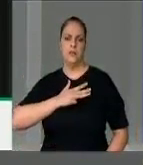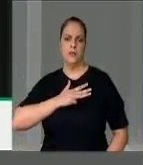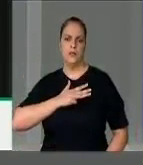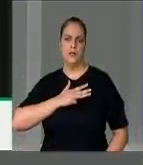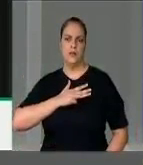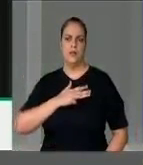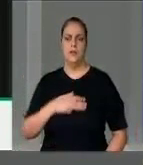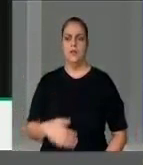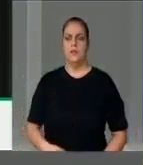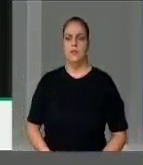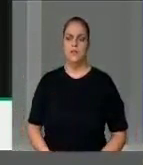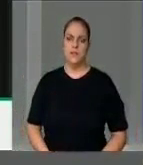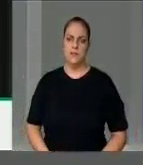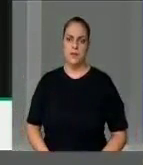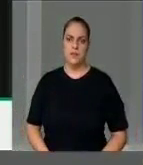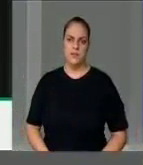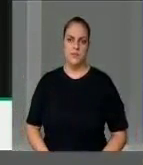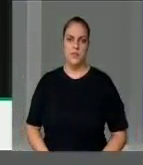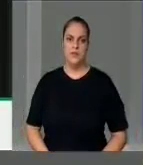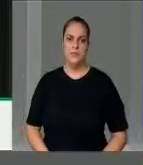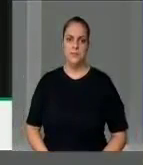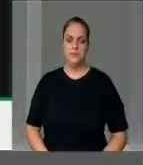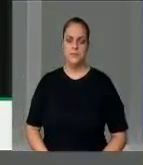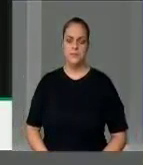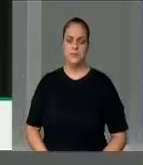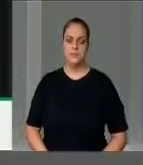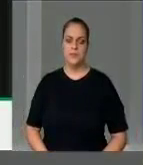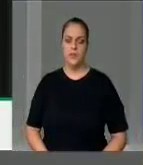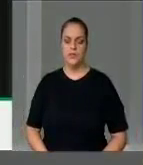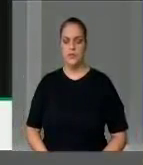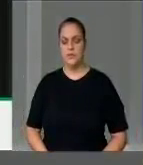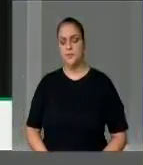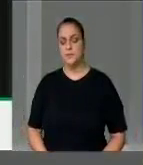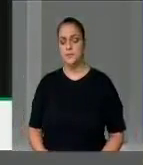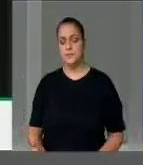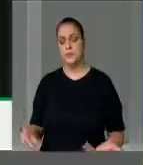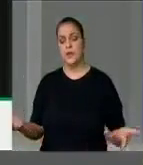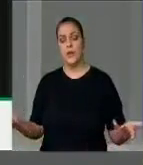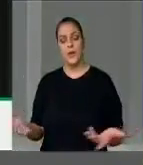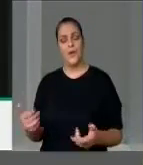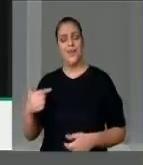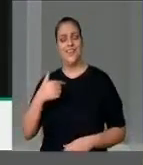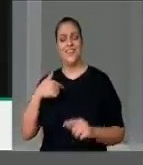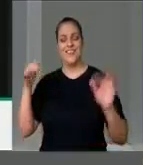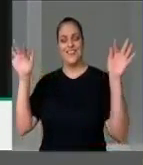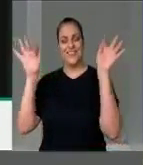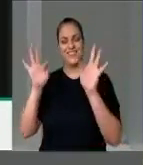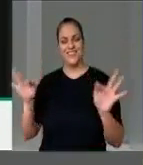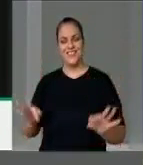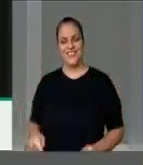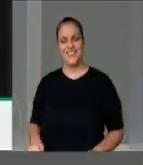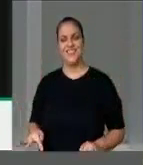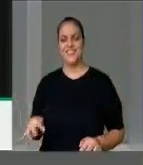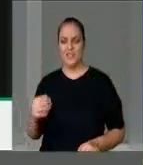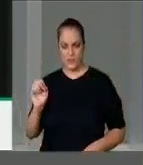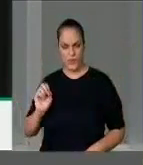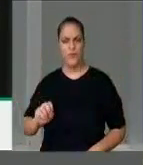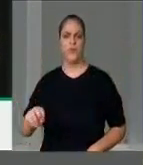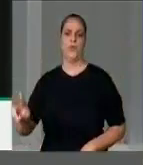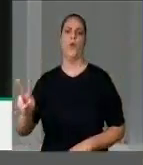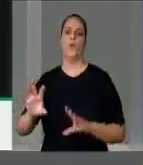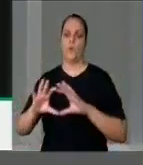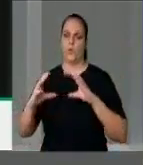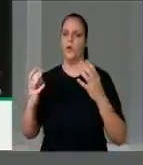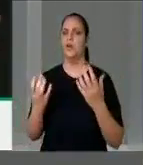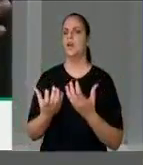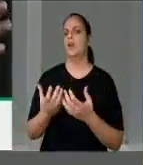daqui a pouco eu vou falar sobre isso. Portanto, eu estou hoje muito feliz em participar do Congresso do Partido, do